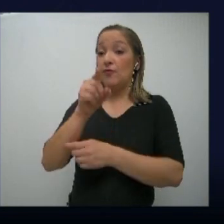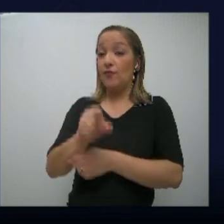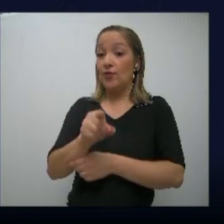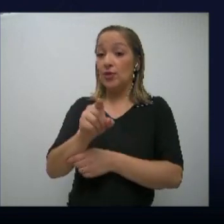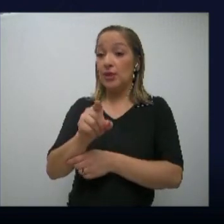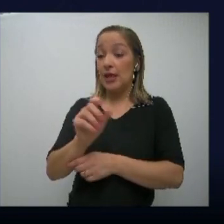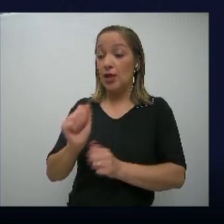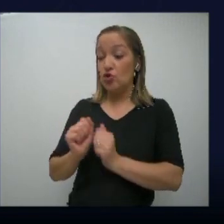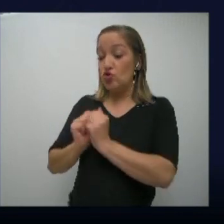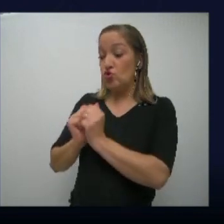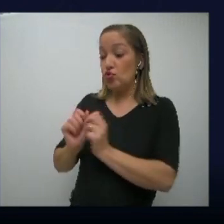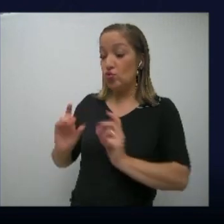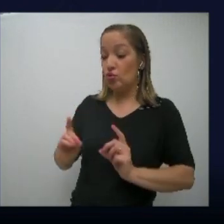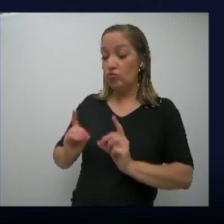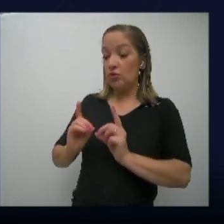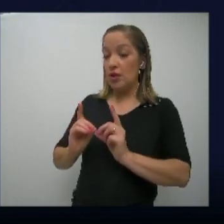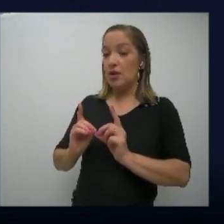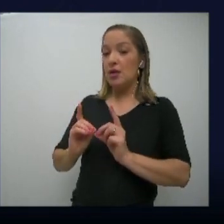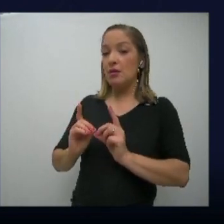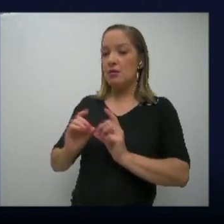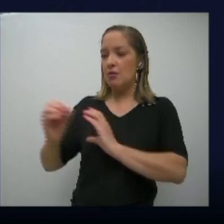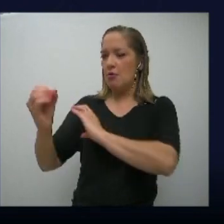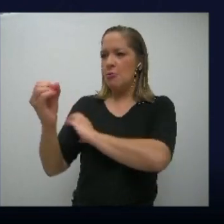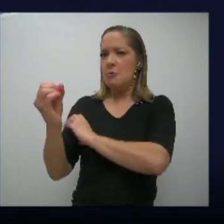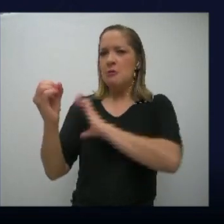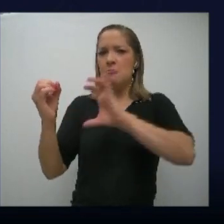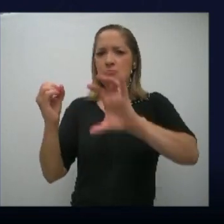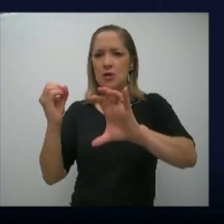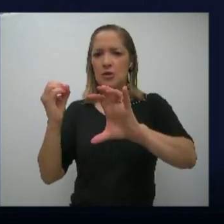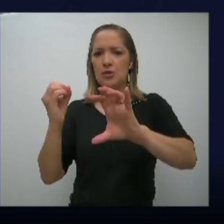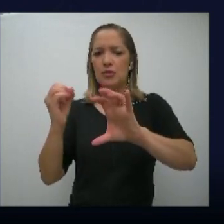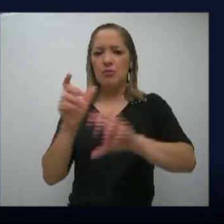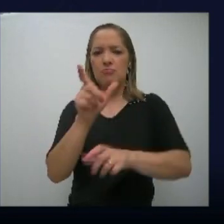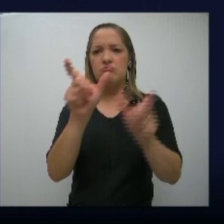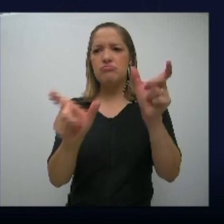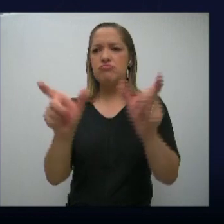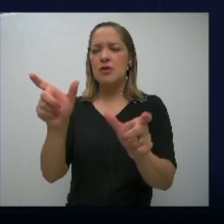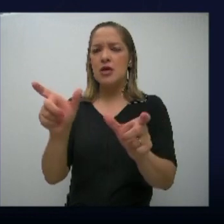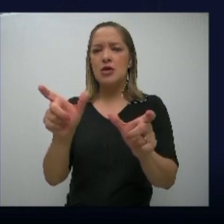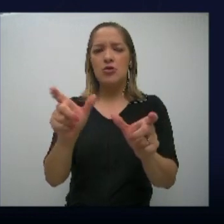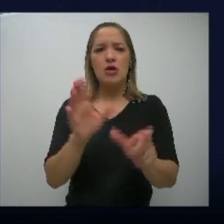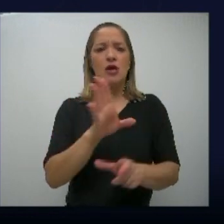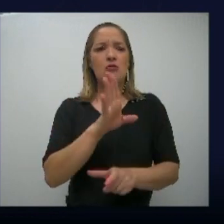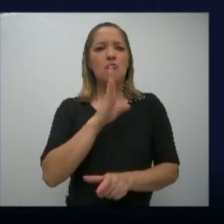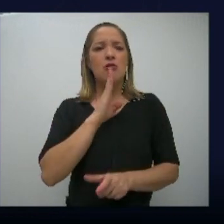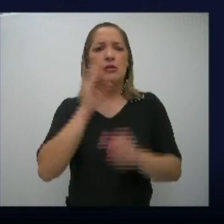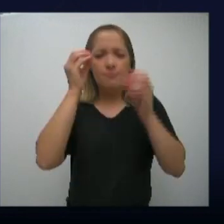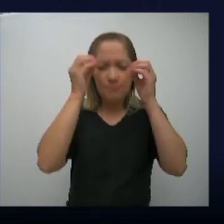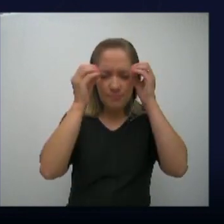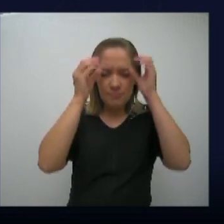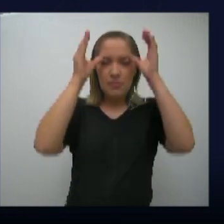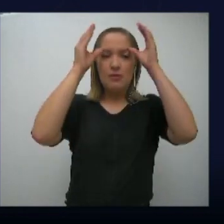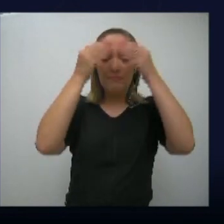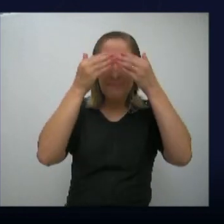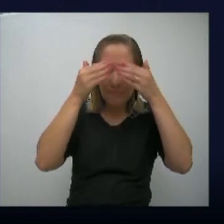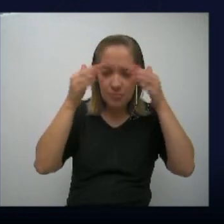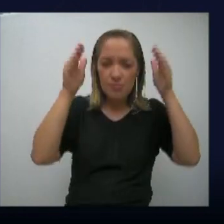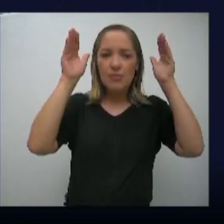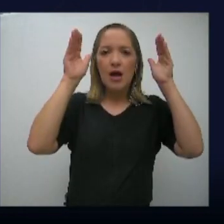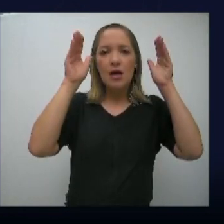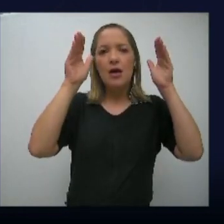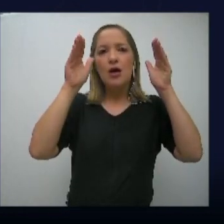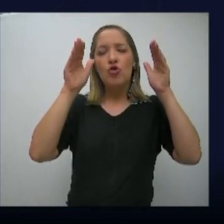lado do cliente e você em poder as pessoas com conhecimento abrindo a cabeça delas e trazendo um conteúdo